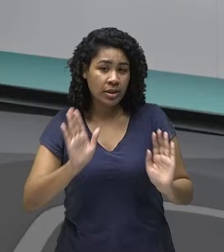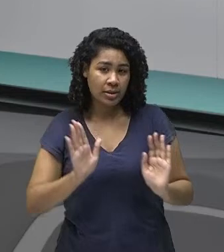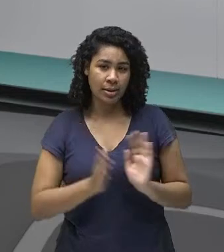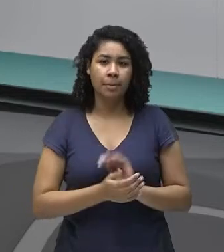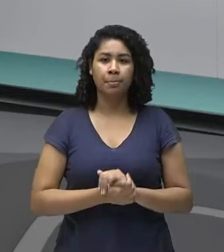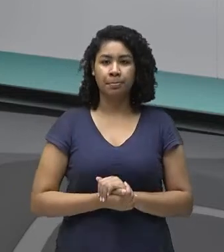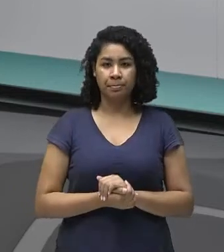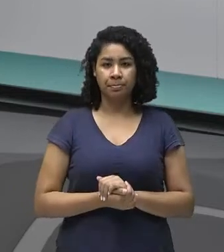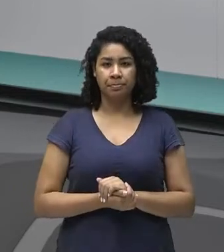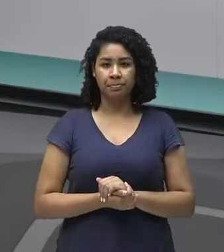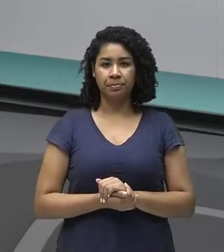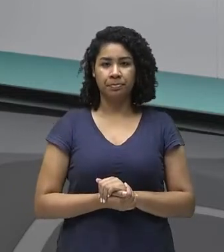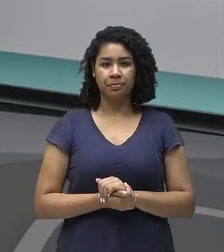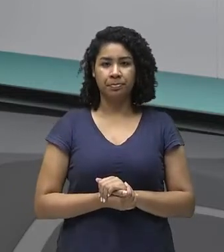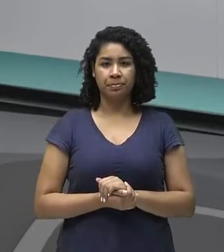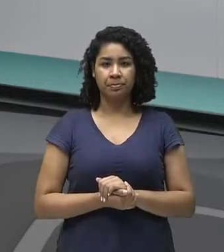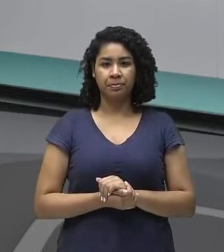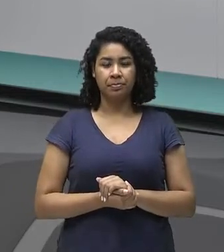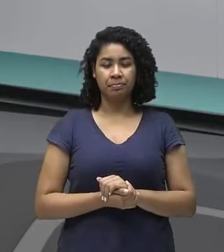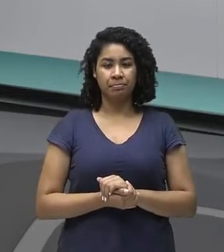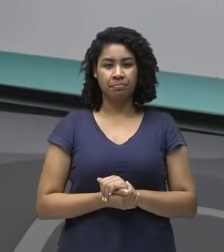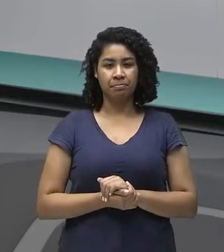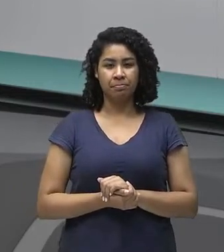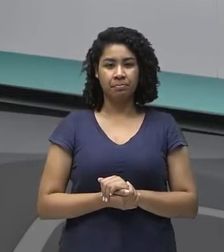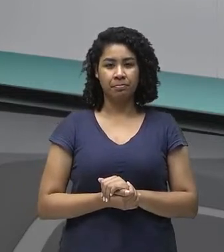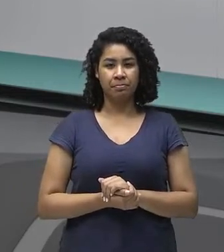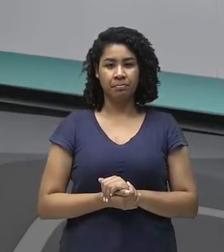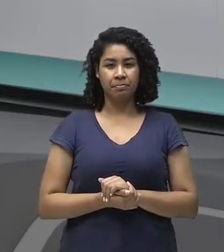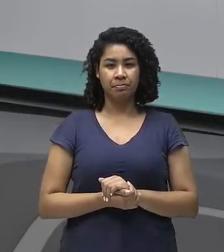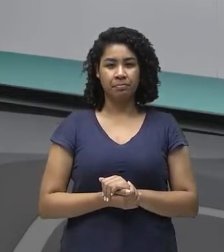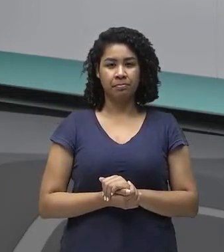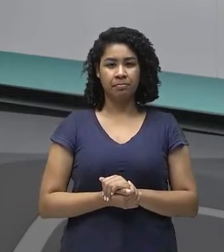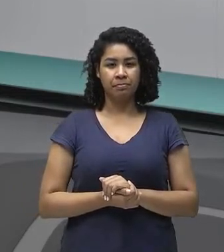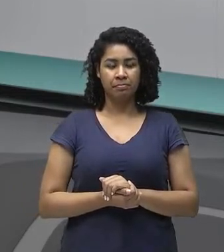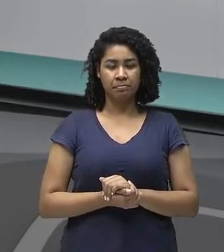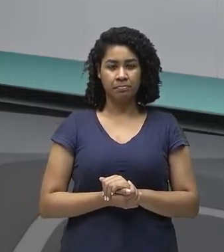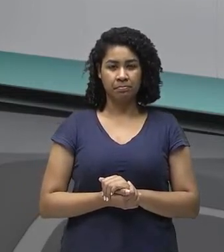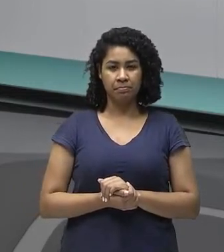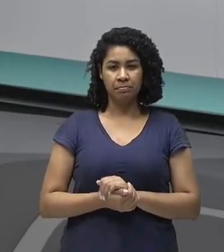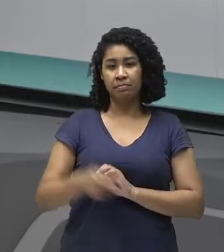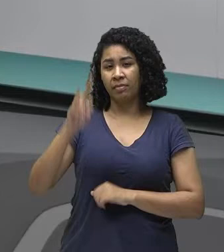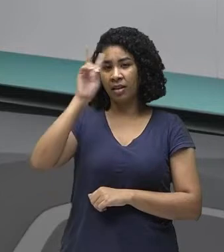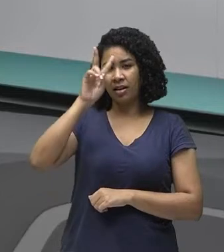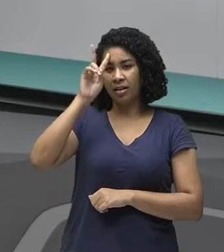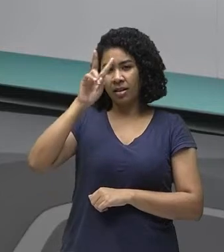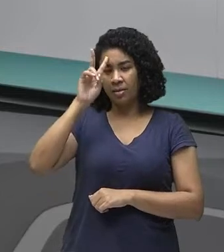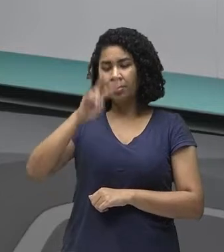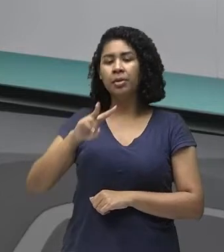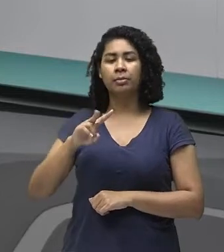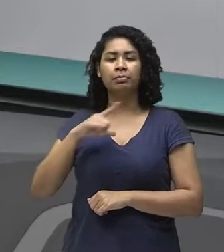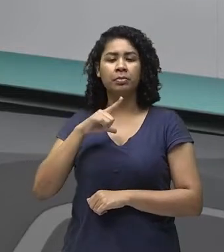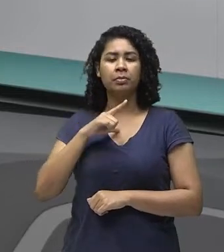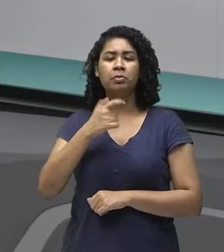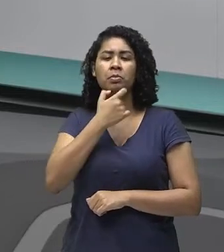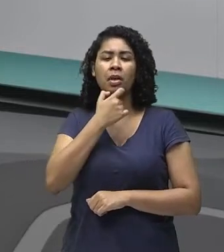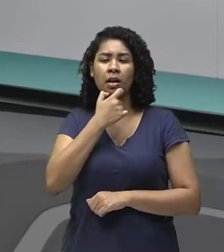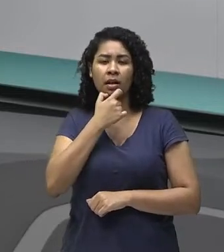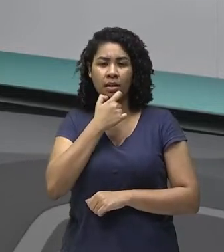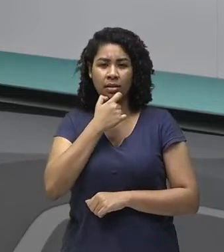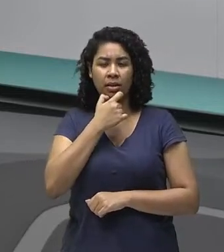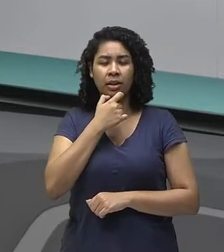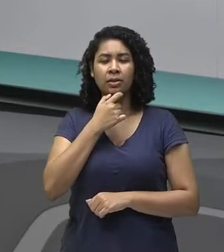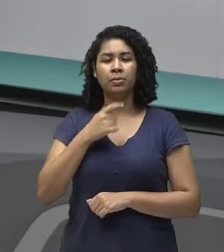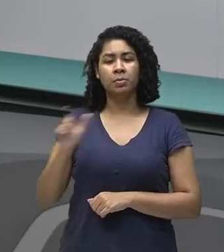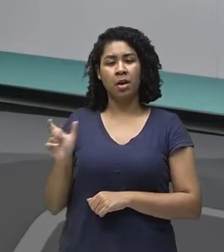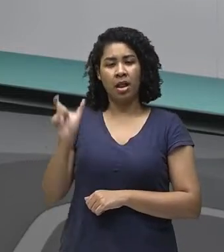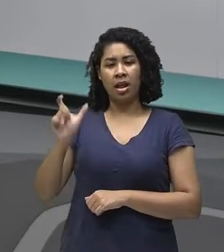é o adjective. Digo aí, adjective. Lembra o que é o adjective em português? O adjetivo, né?